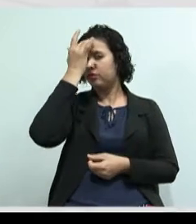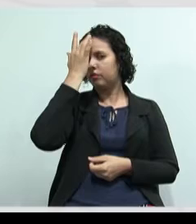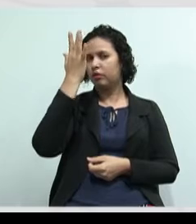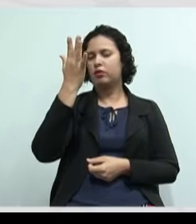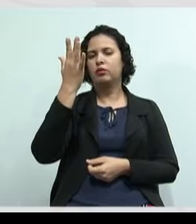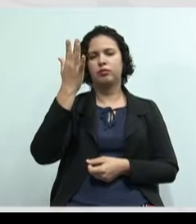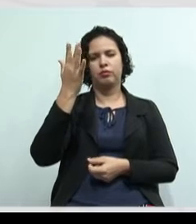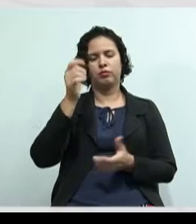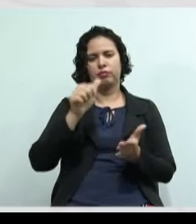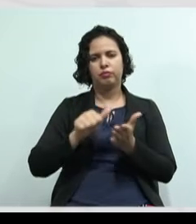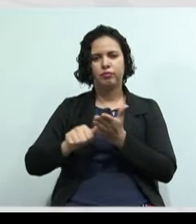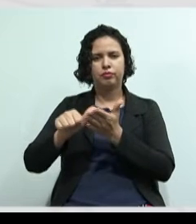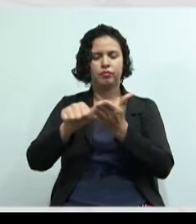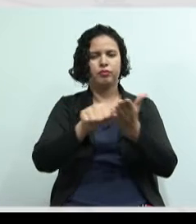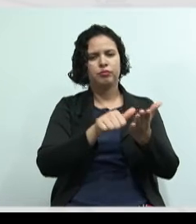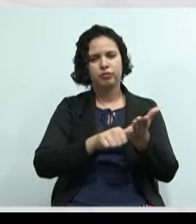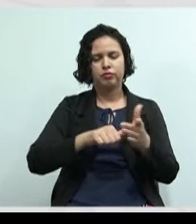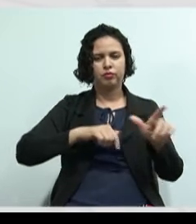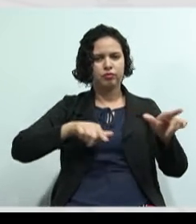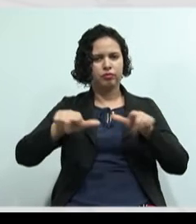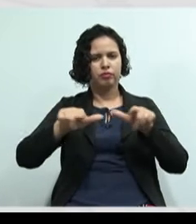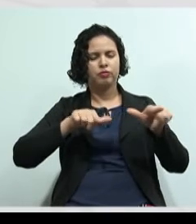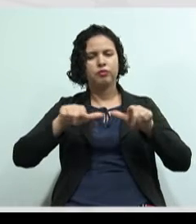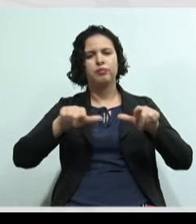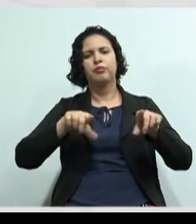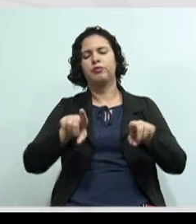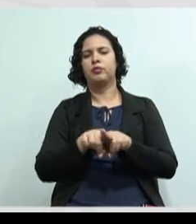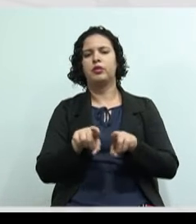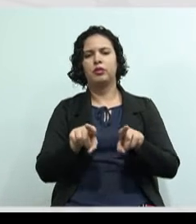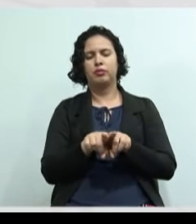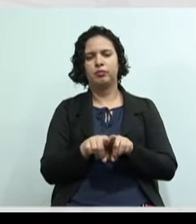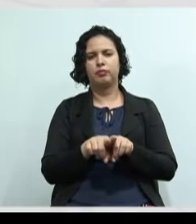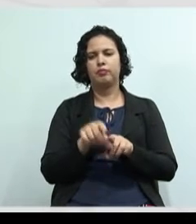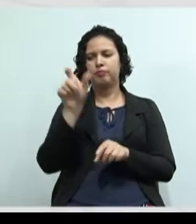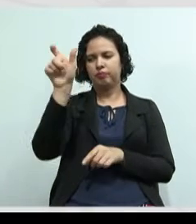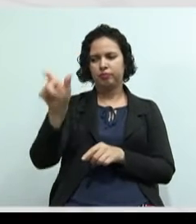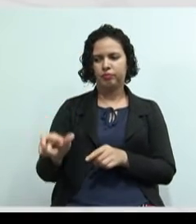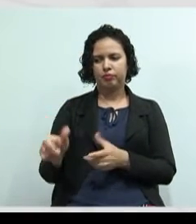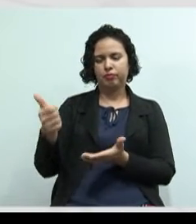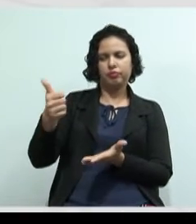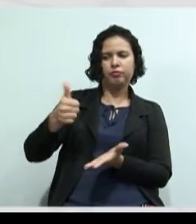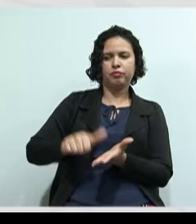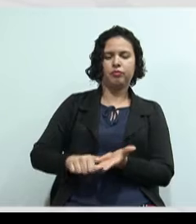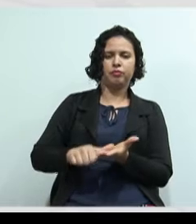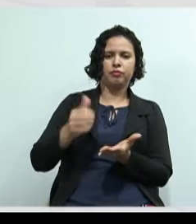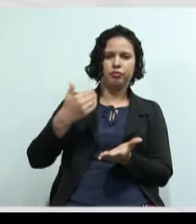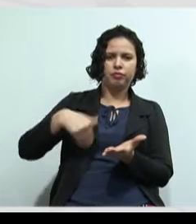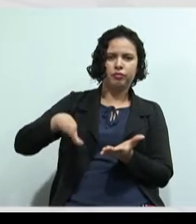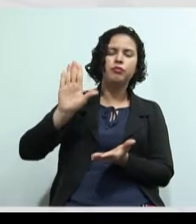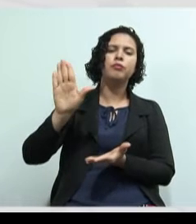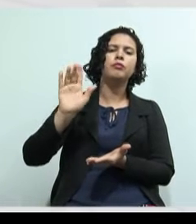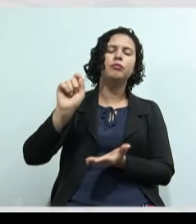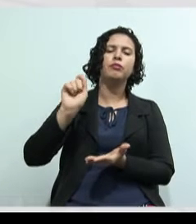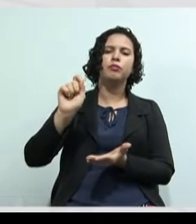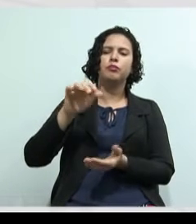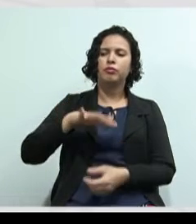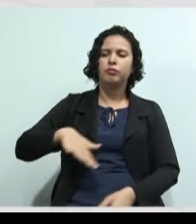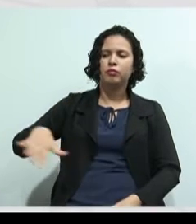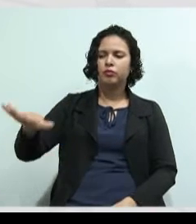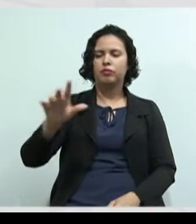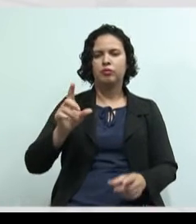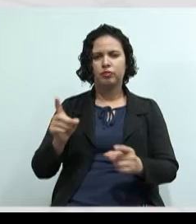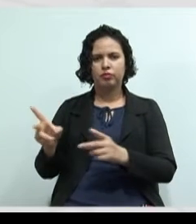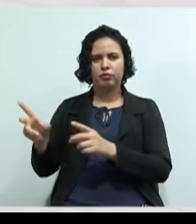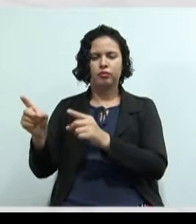os empregados, também facilitam o comprometimento dos empregados com o mercado e ainda o comprometimento dos empregados